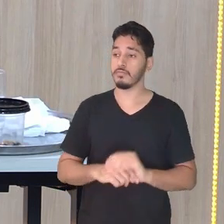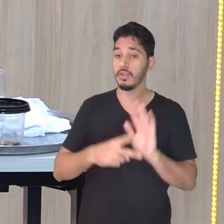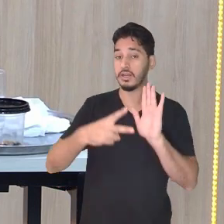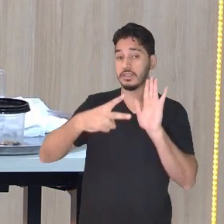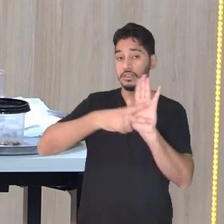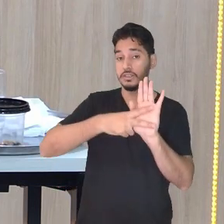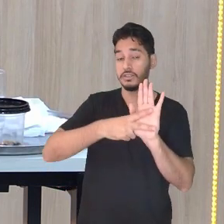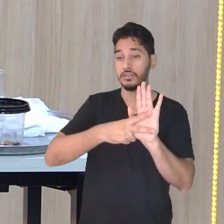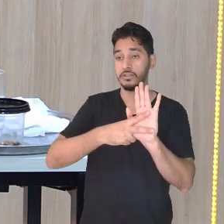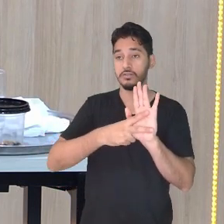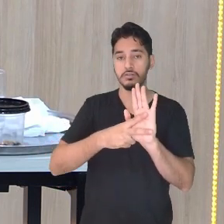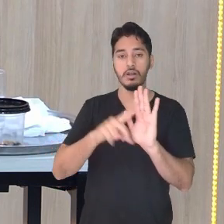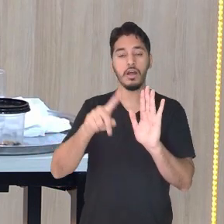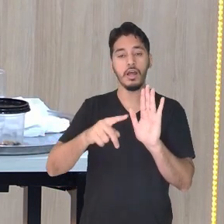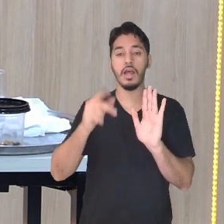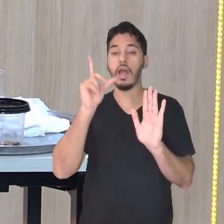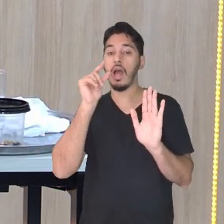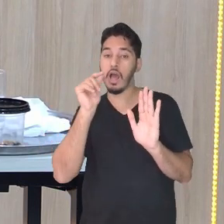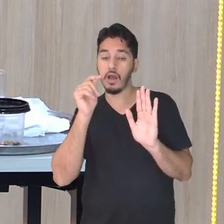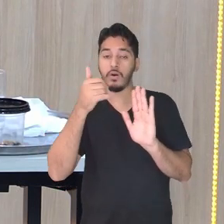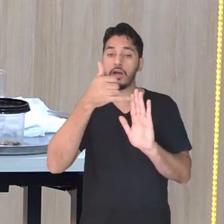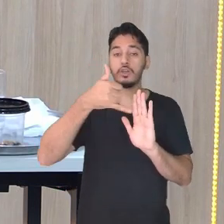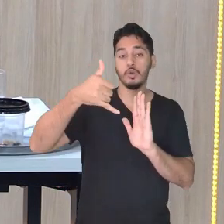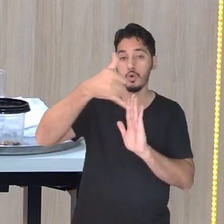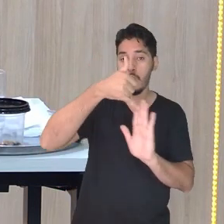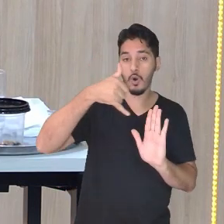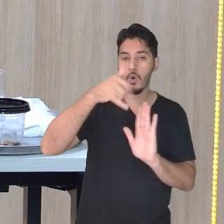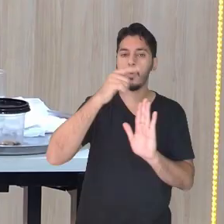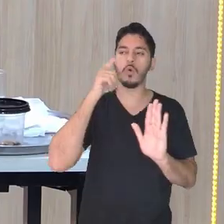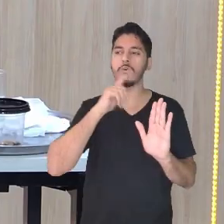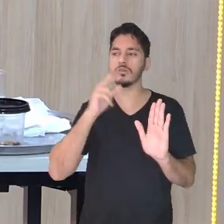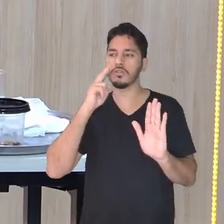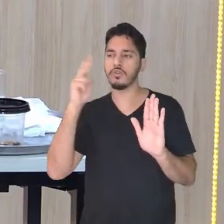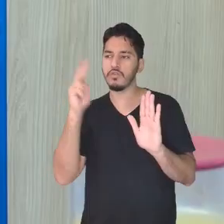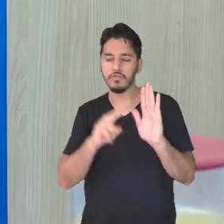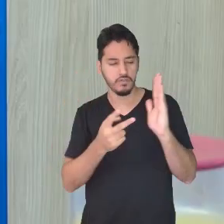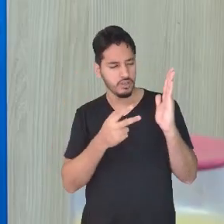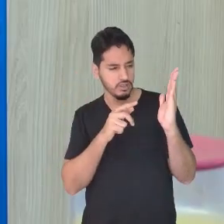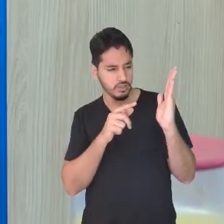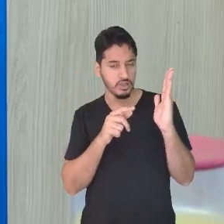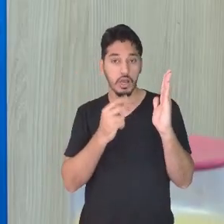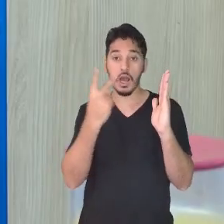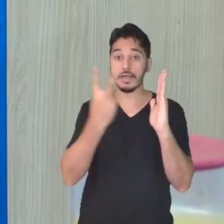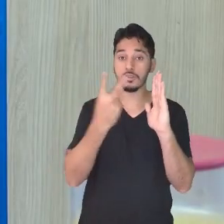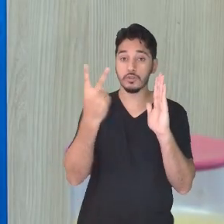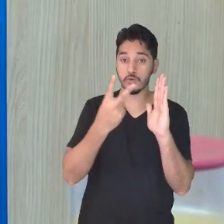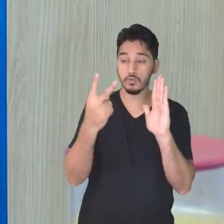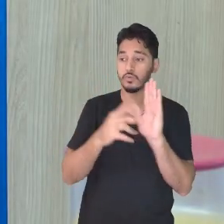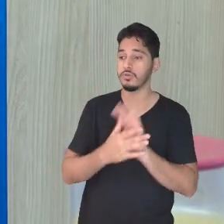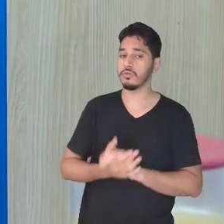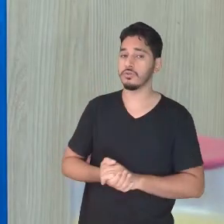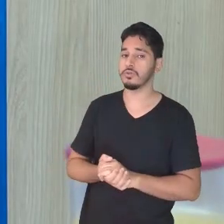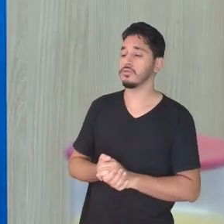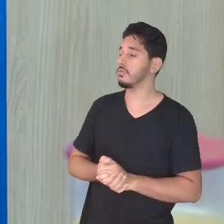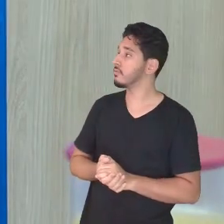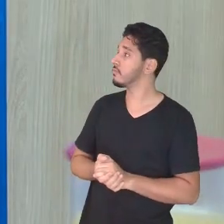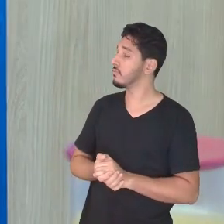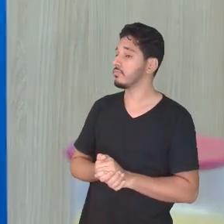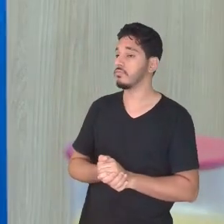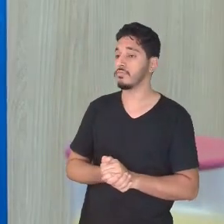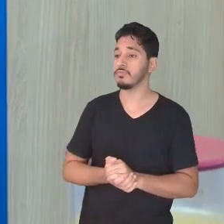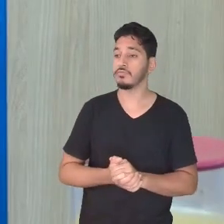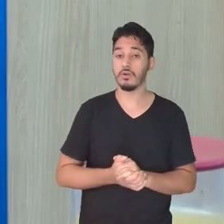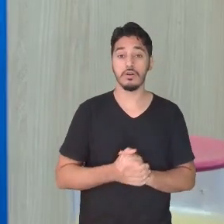ó, água e óleo. Então, eu consigo observar essas duas fases, né? O óleo